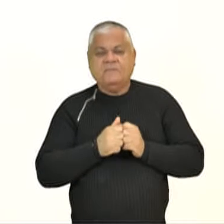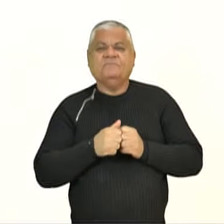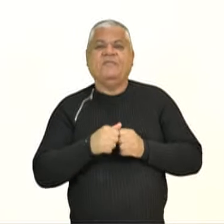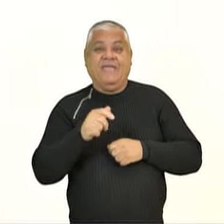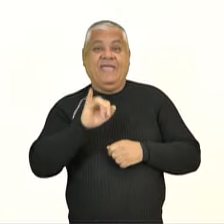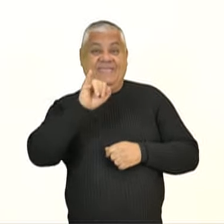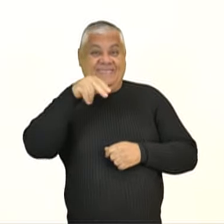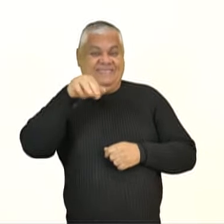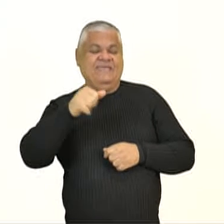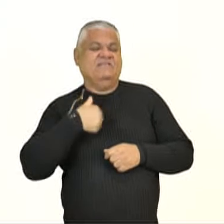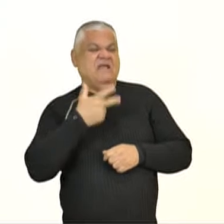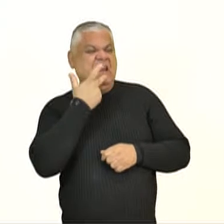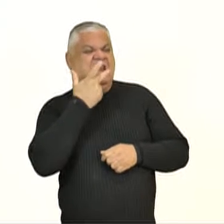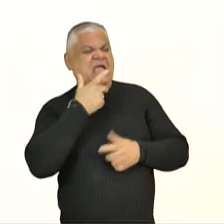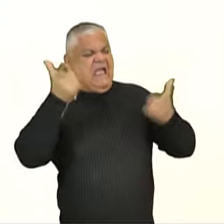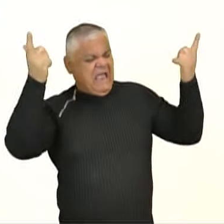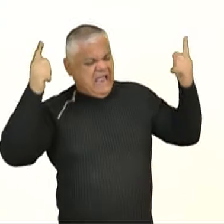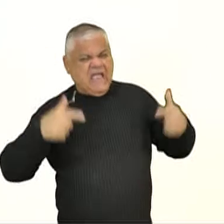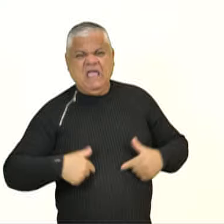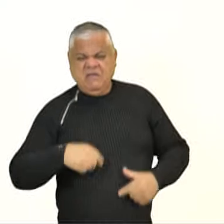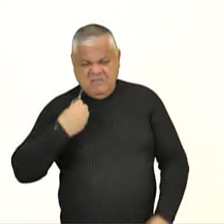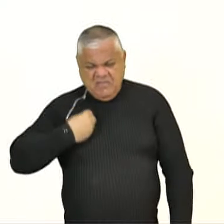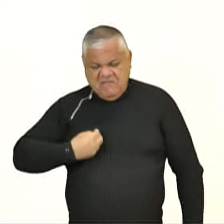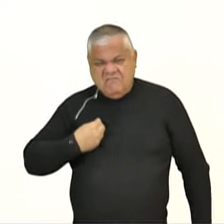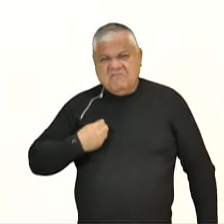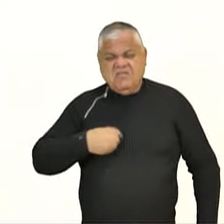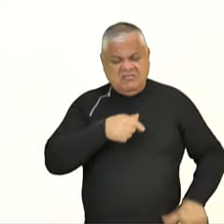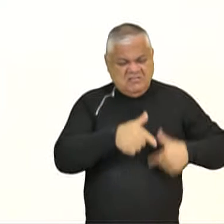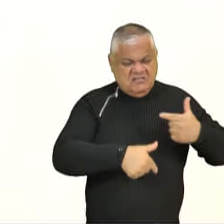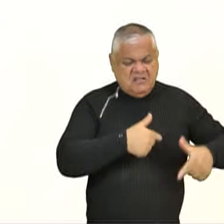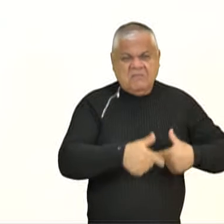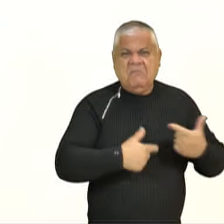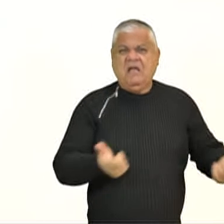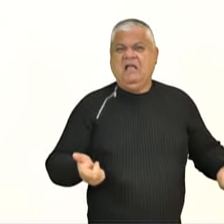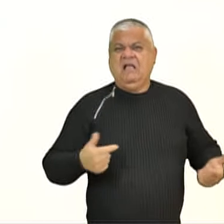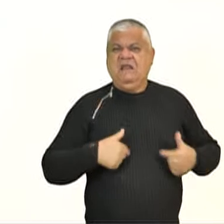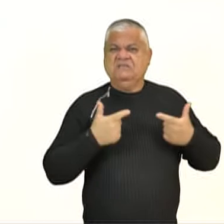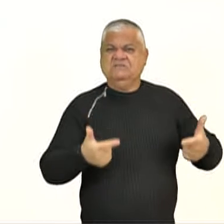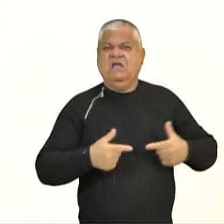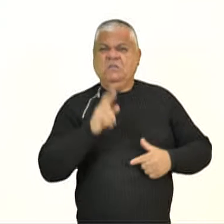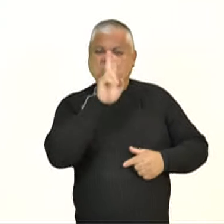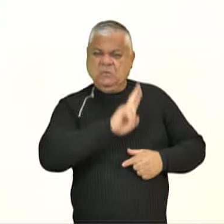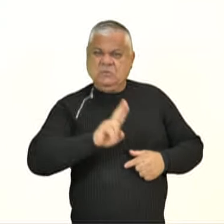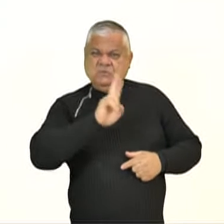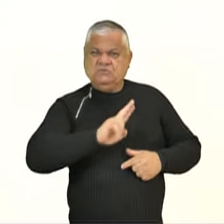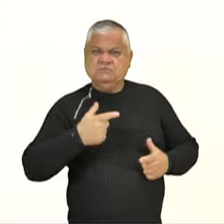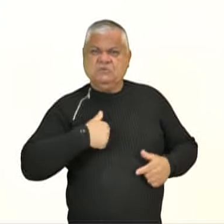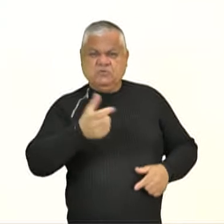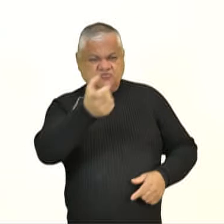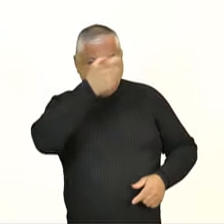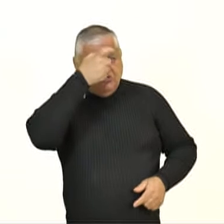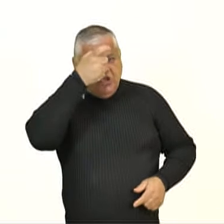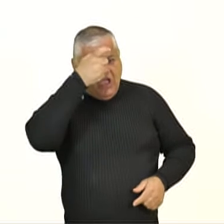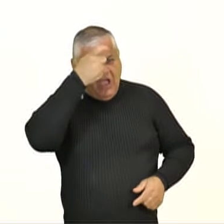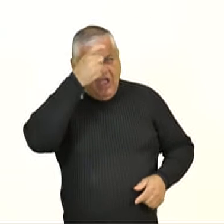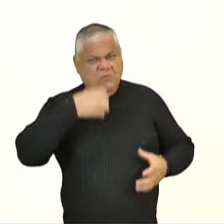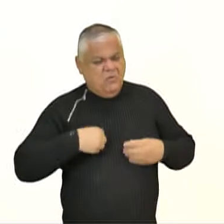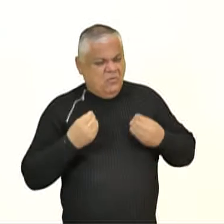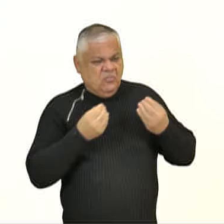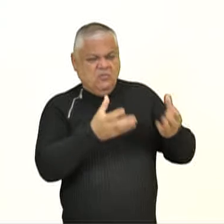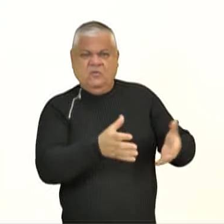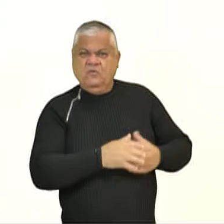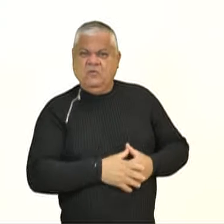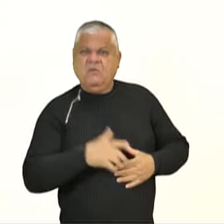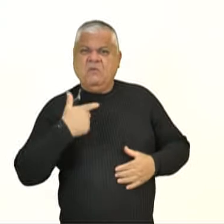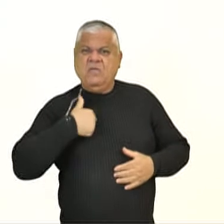A Inês: renego deste lavrar e do primeiro que o usou, ao diabo que eu o dou.